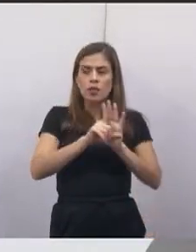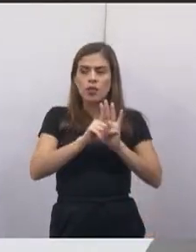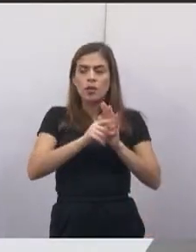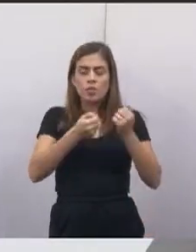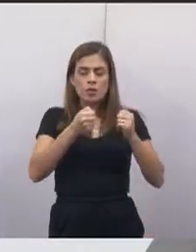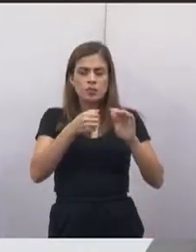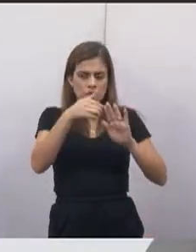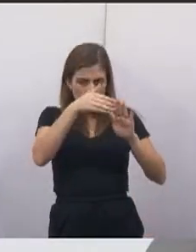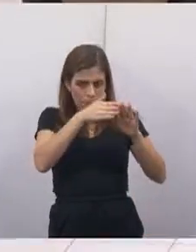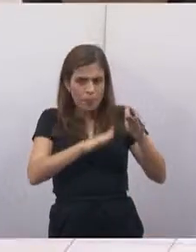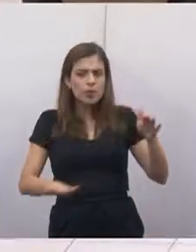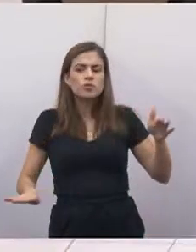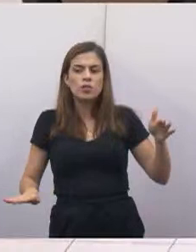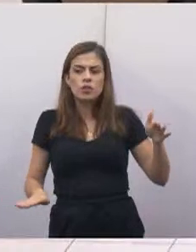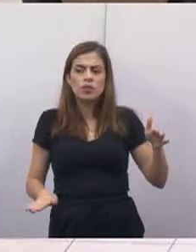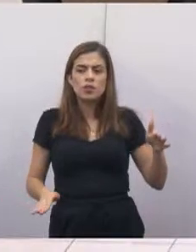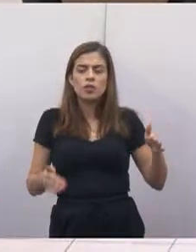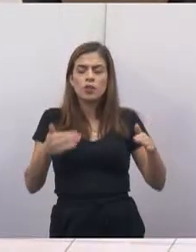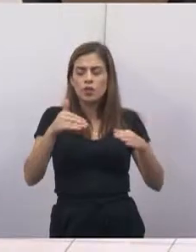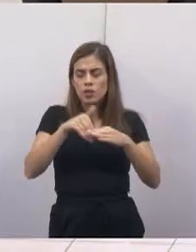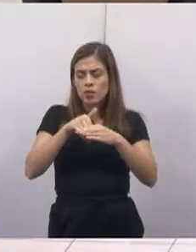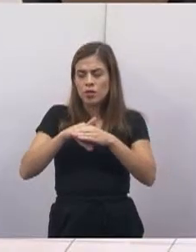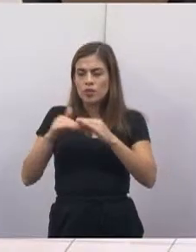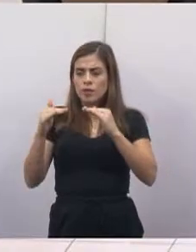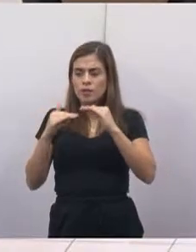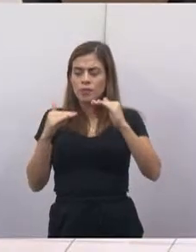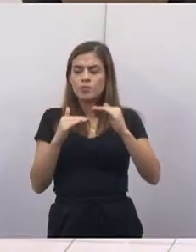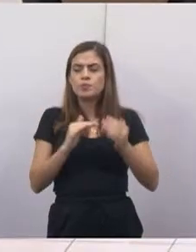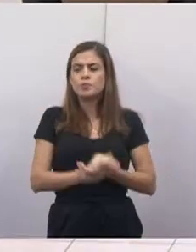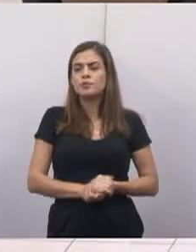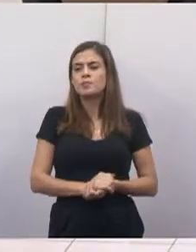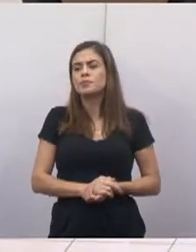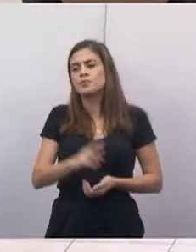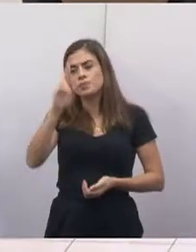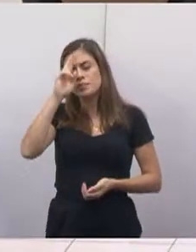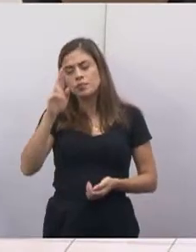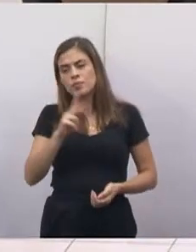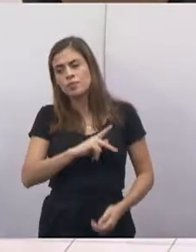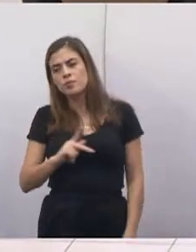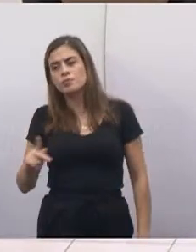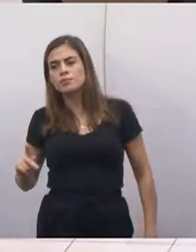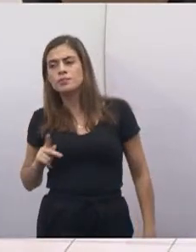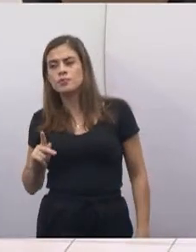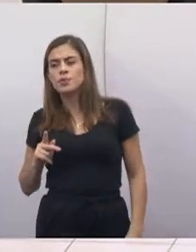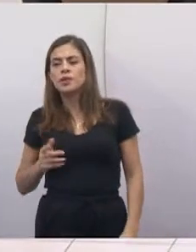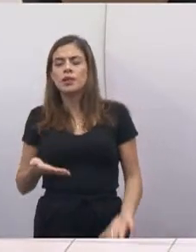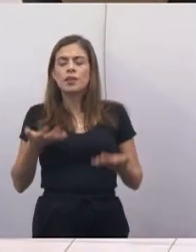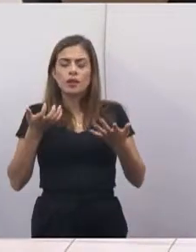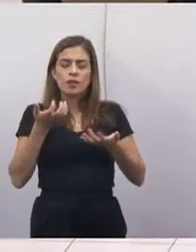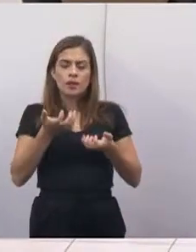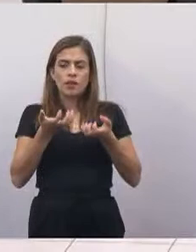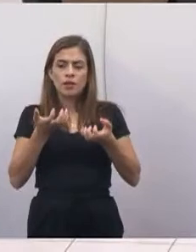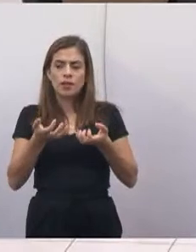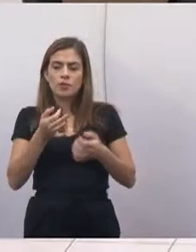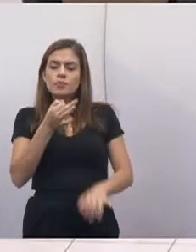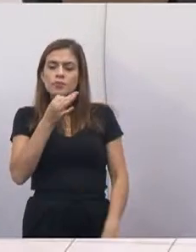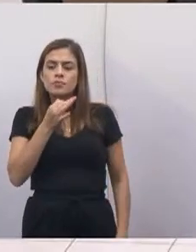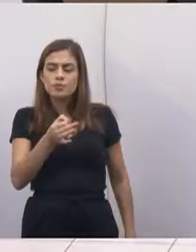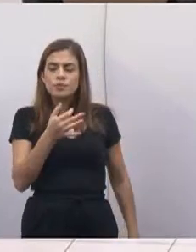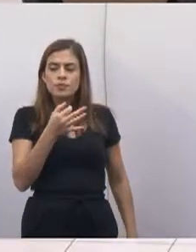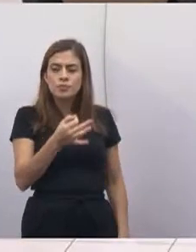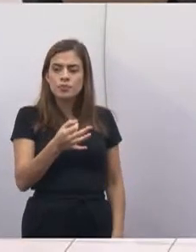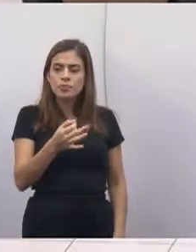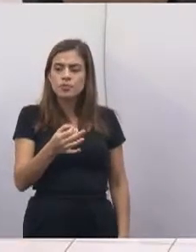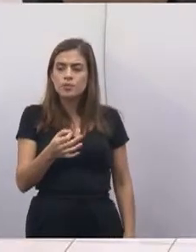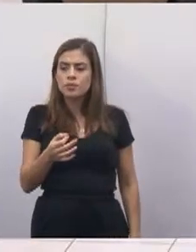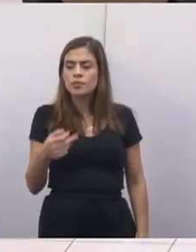abaixar. Mas meu voto é favorável. Senhor presidente, também quero colaborar nesse aspecto. O vereador Valmir